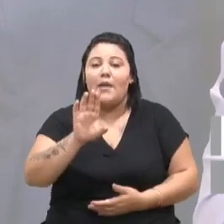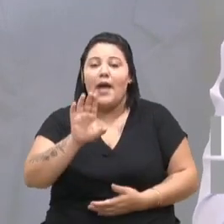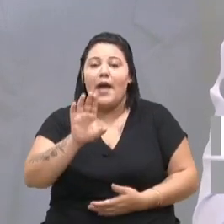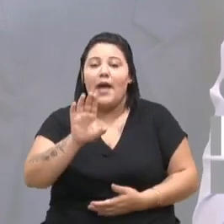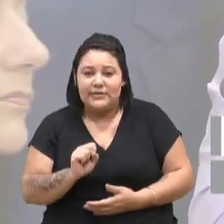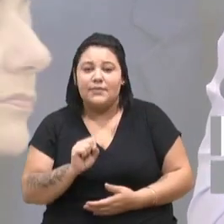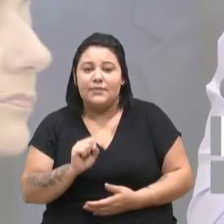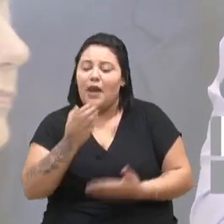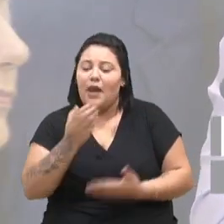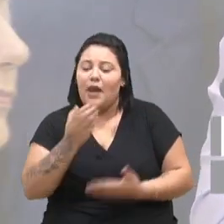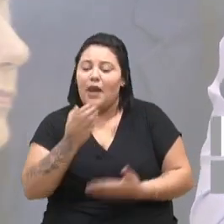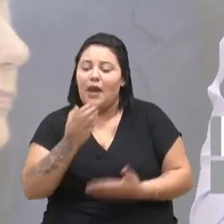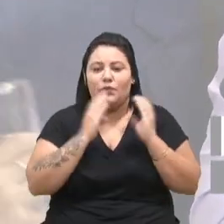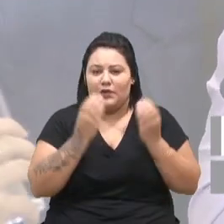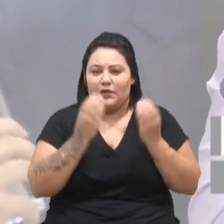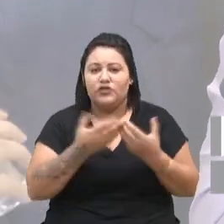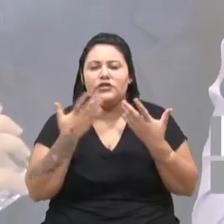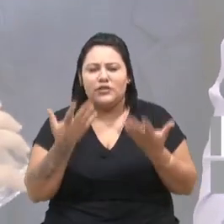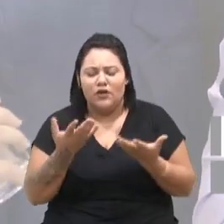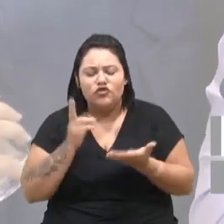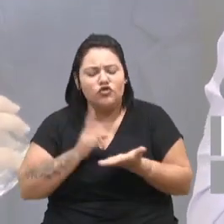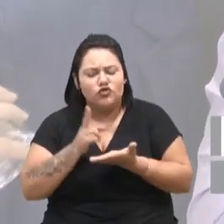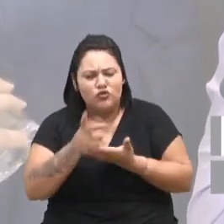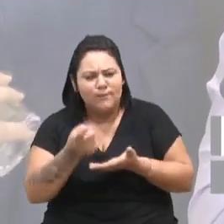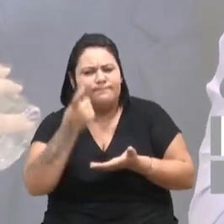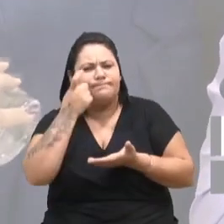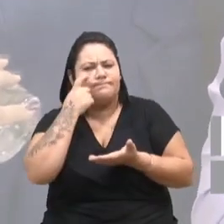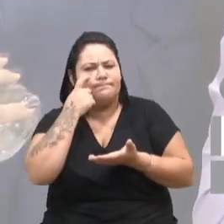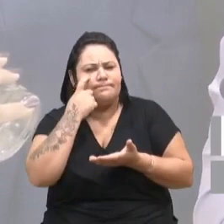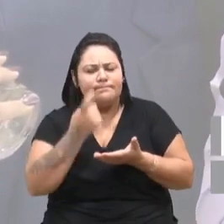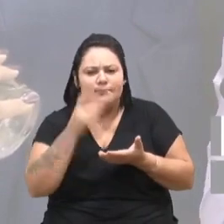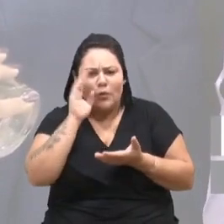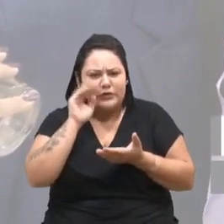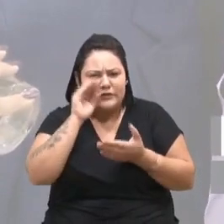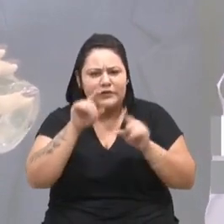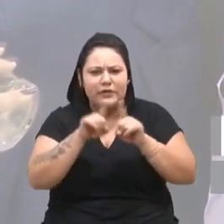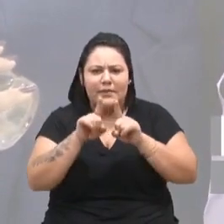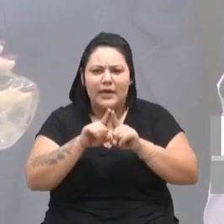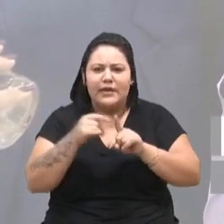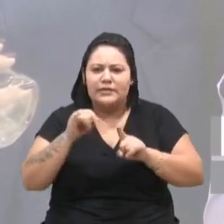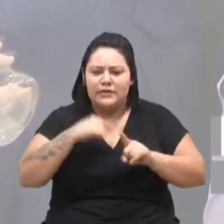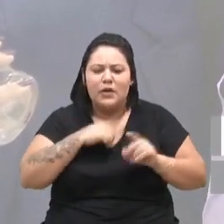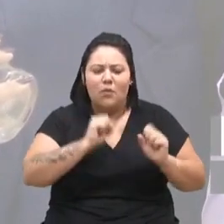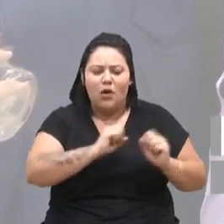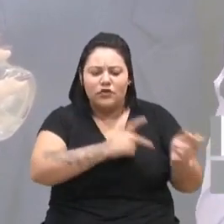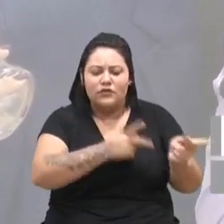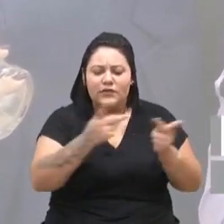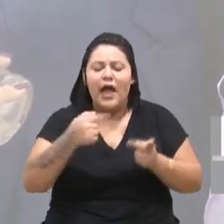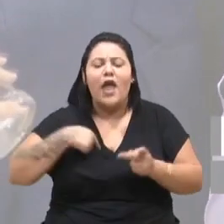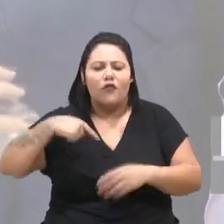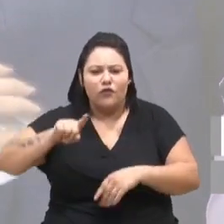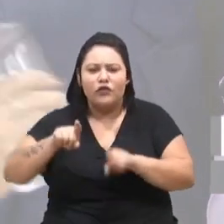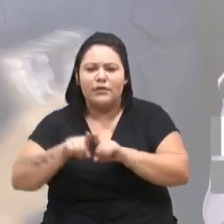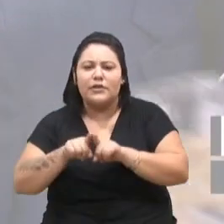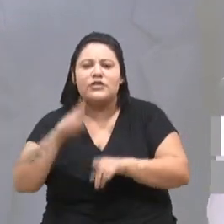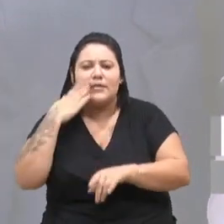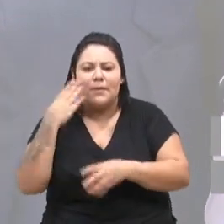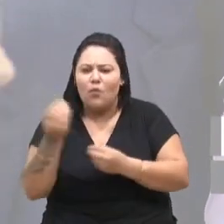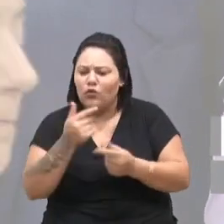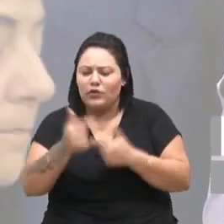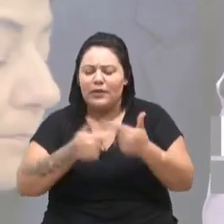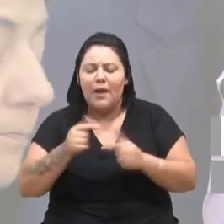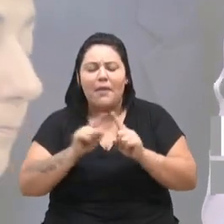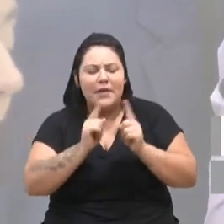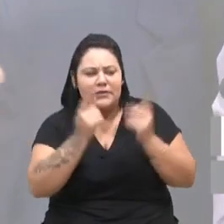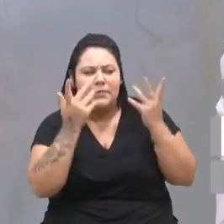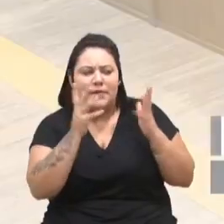nossa comunidade. Então, estamos atentos, também aonde eu posso, a gente vai, a gente sabe que é bastante serviço, mas parabenizo aí o senhor por estar